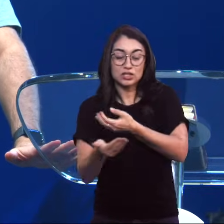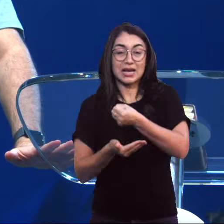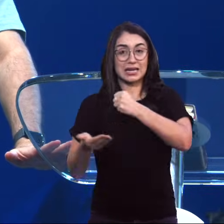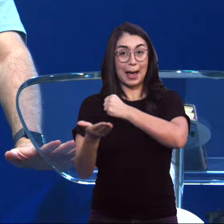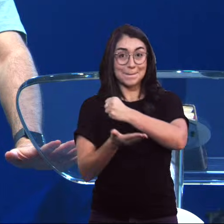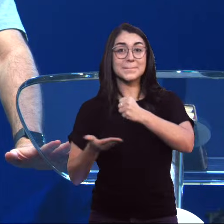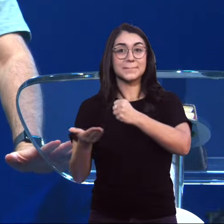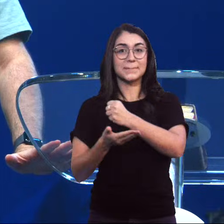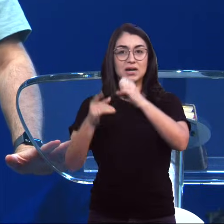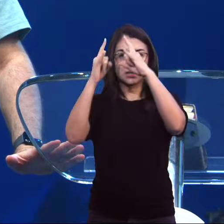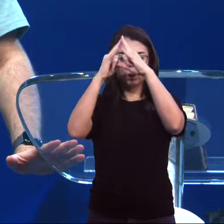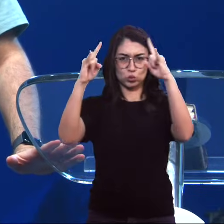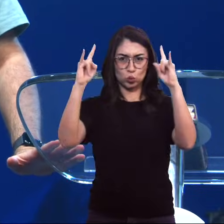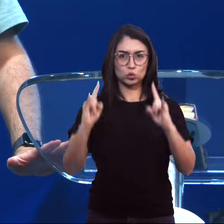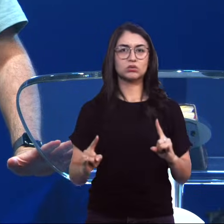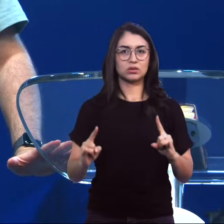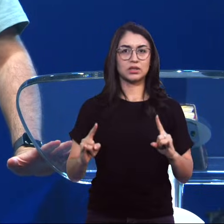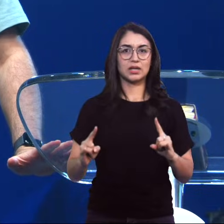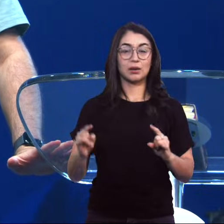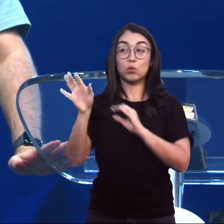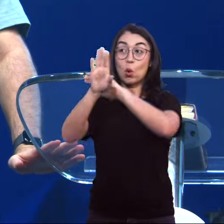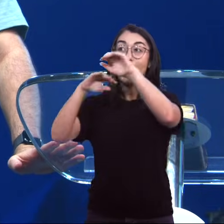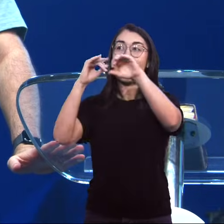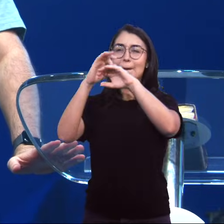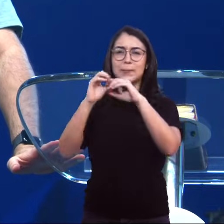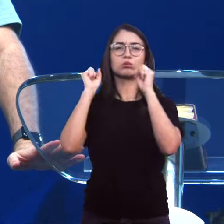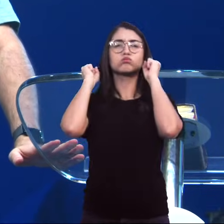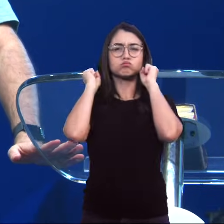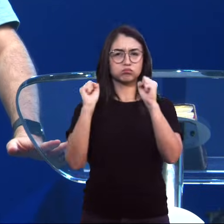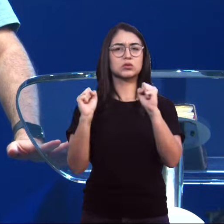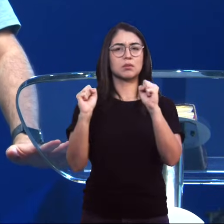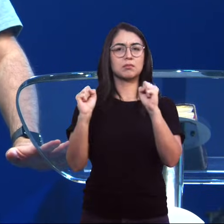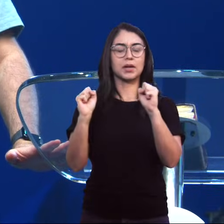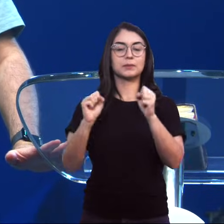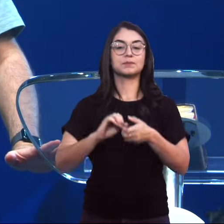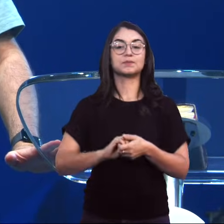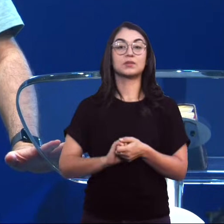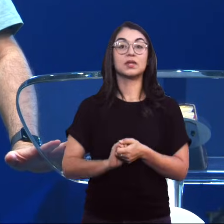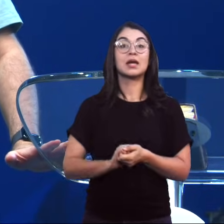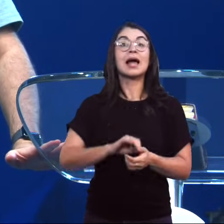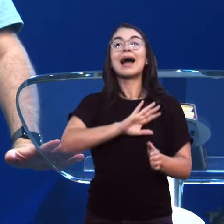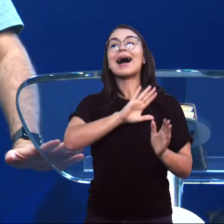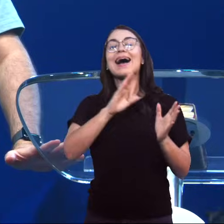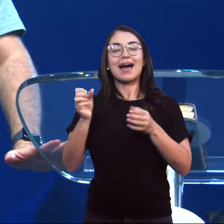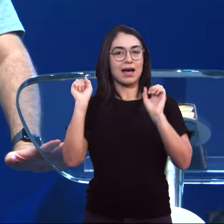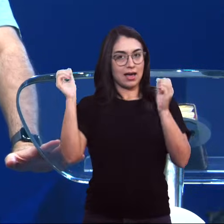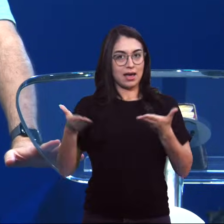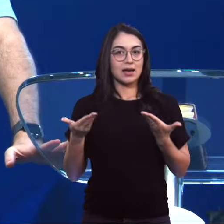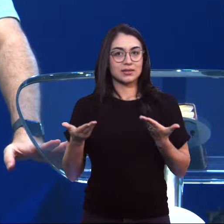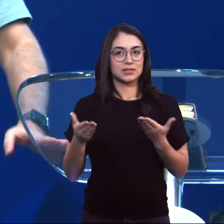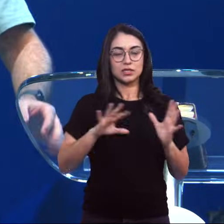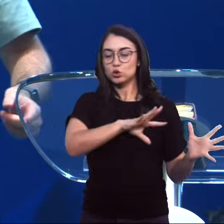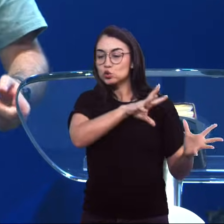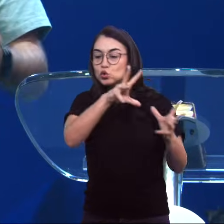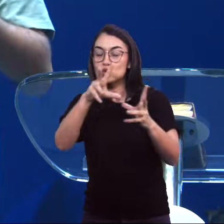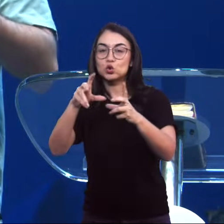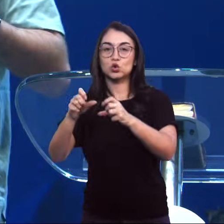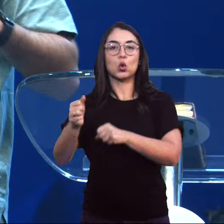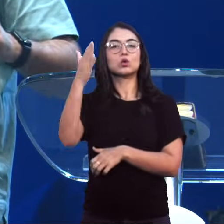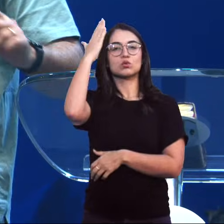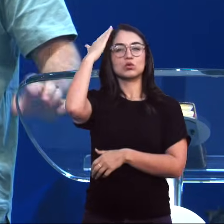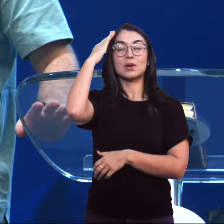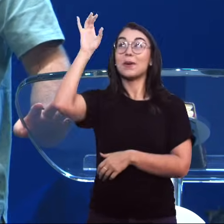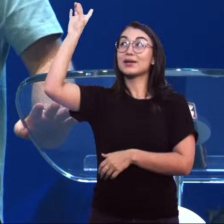mãos dele também o terminarão. Assim saberão que o Senhor dos exércitos me enviou a vocês. Quem